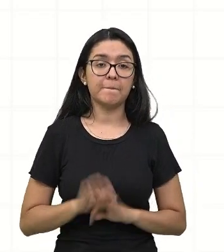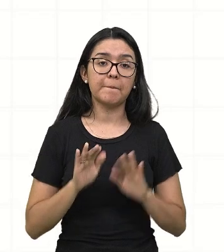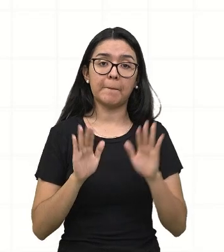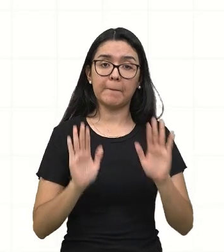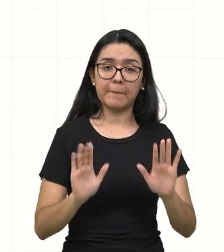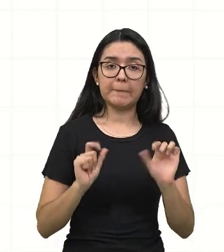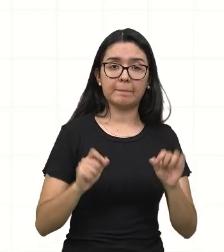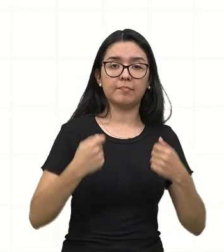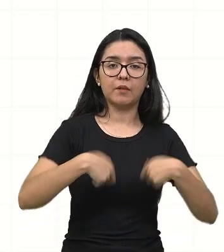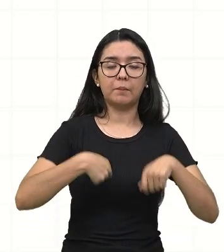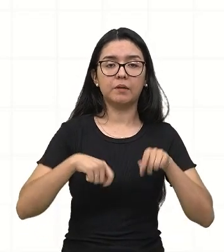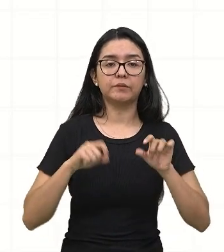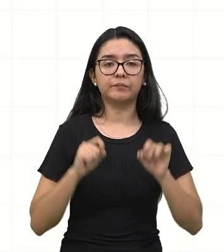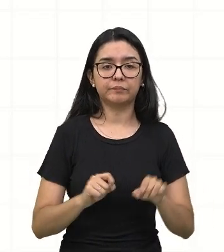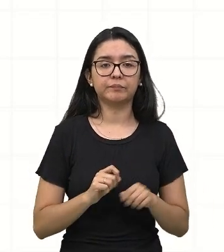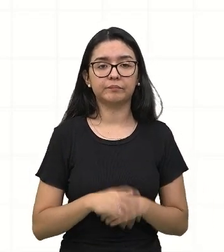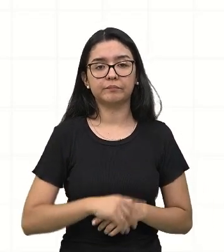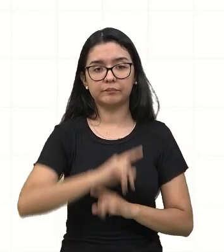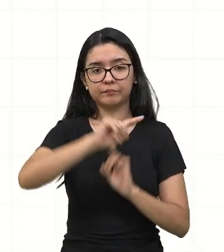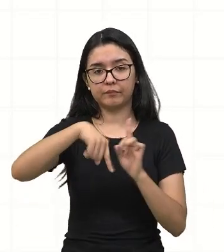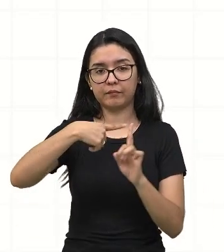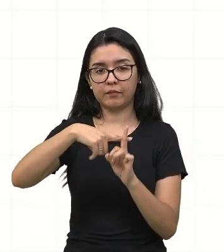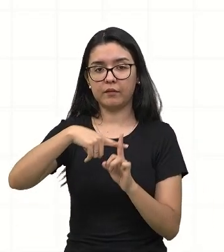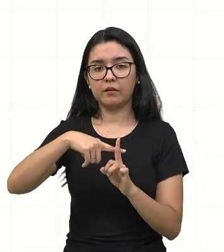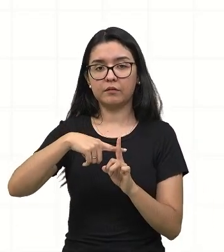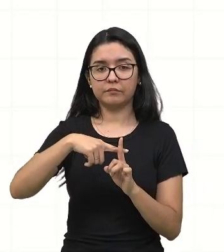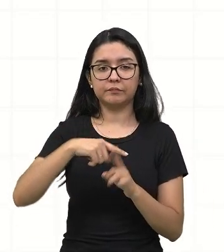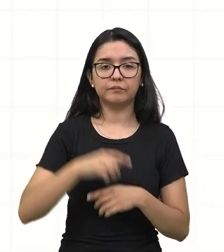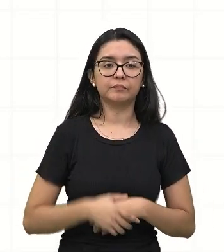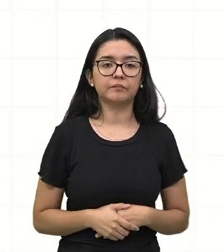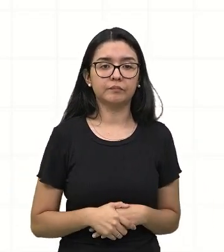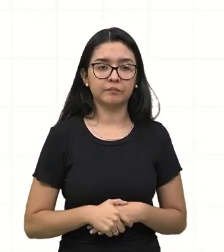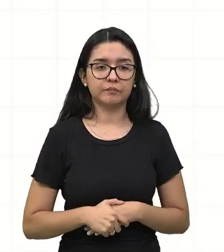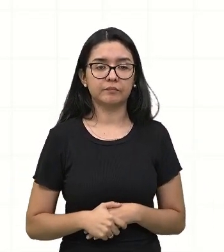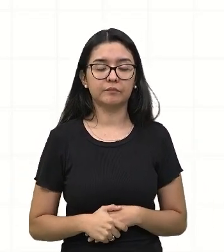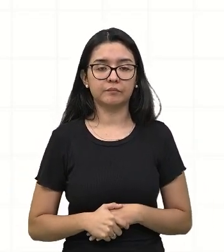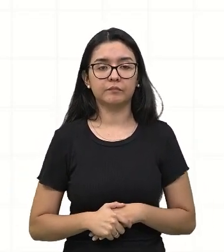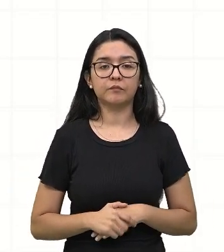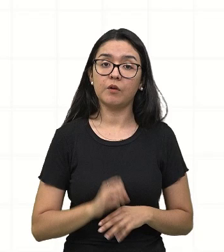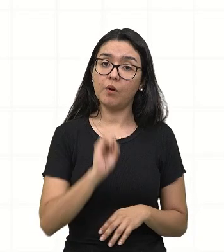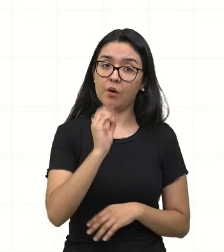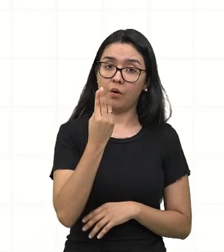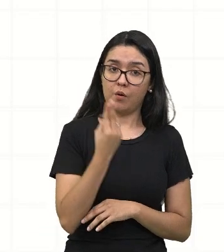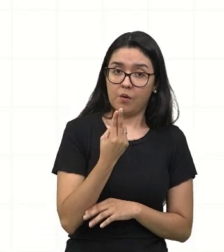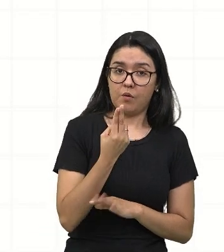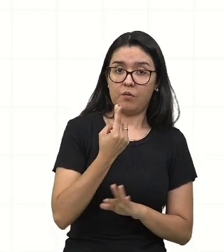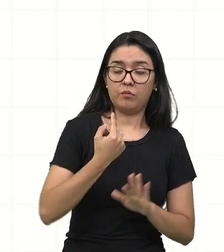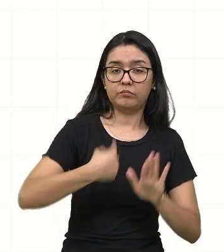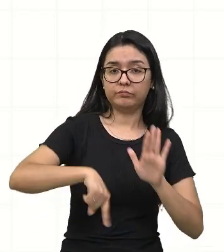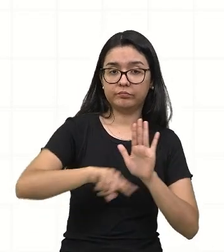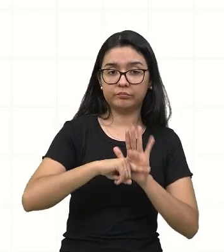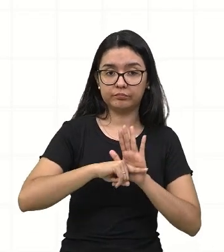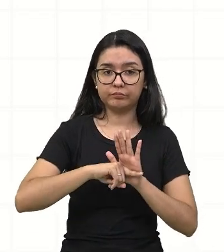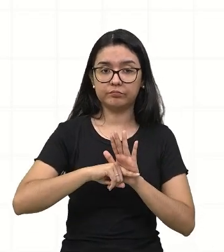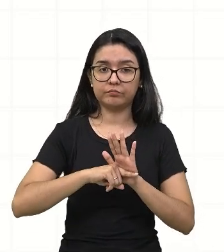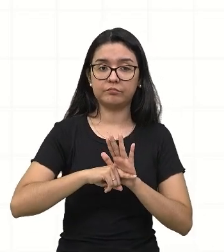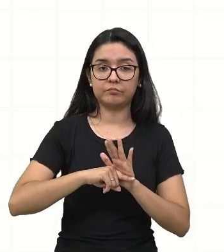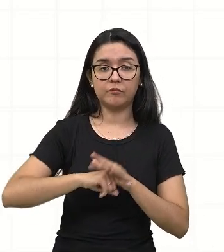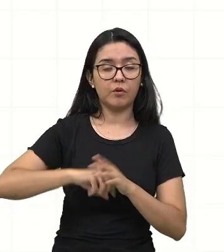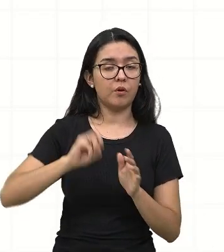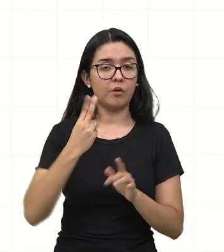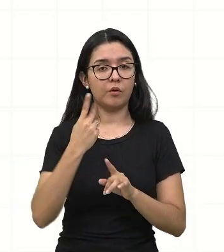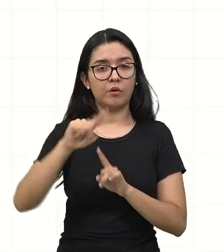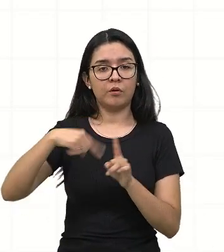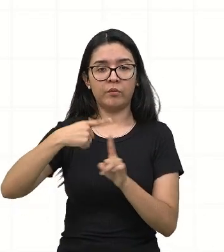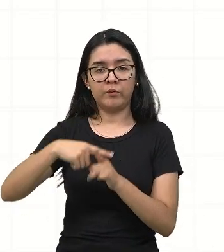isso, nós vamos adicionar em um lado, ou subtrair, de tal maneira que a nossa ideia é deixar o x